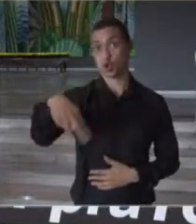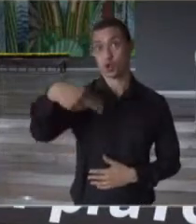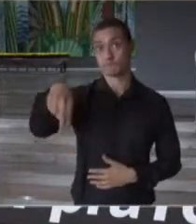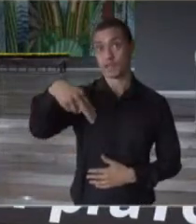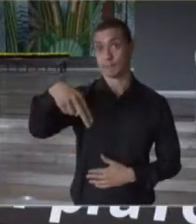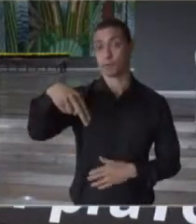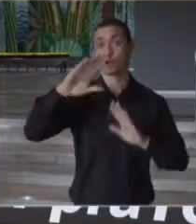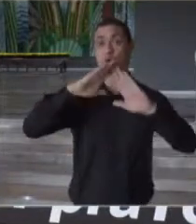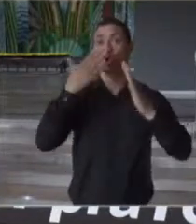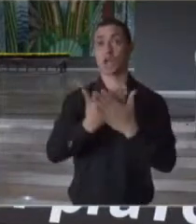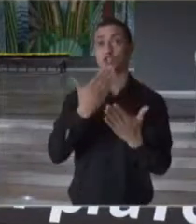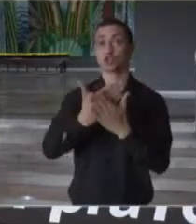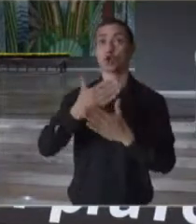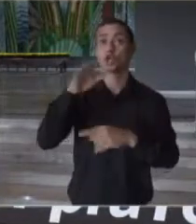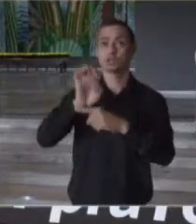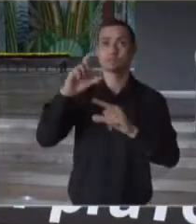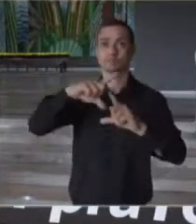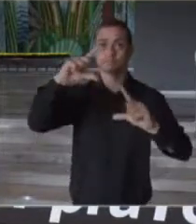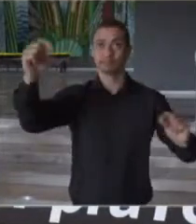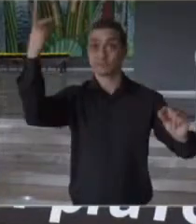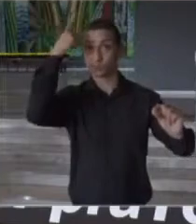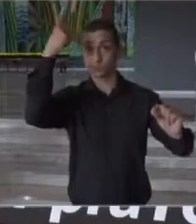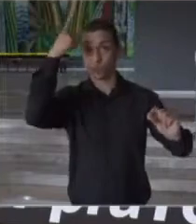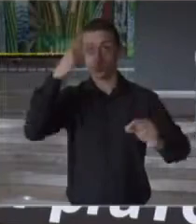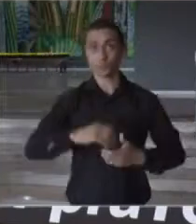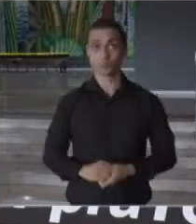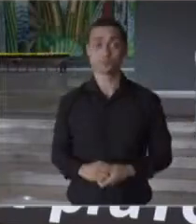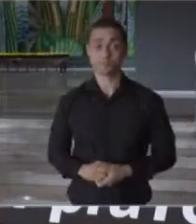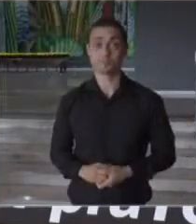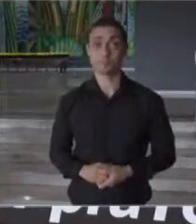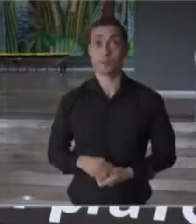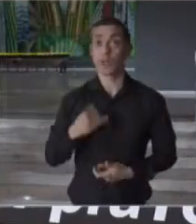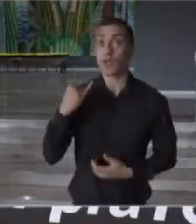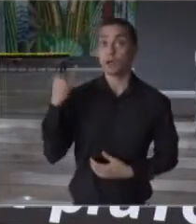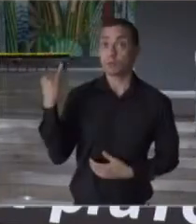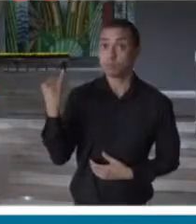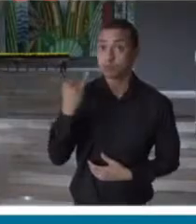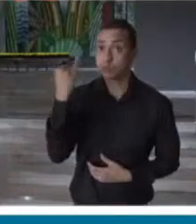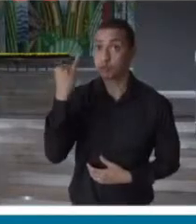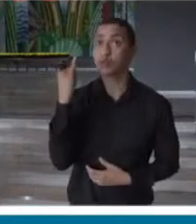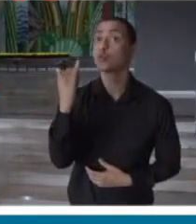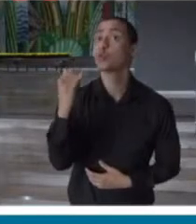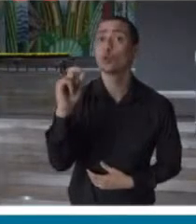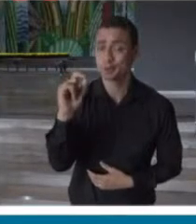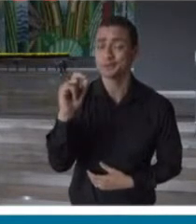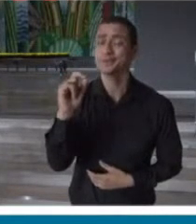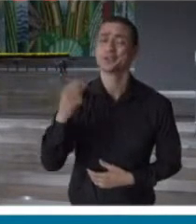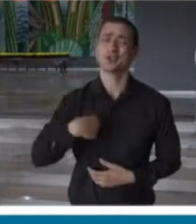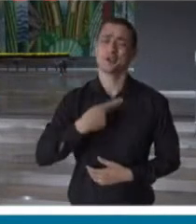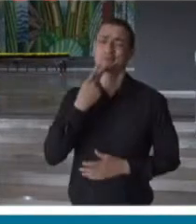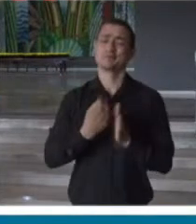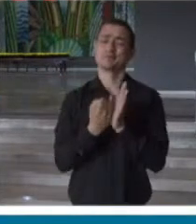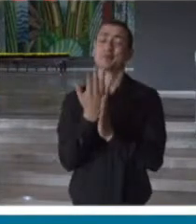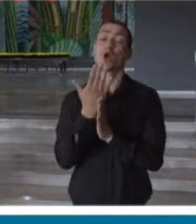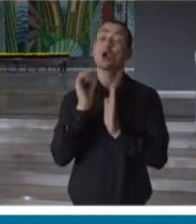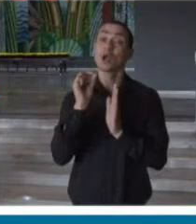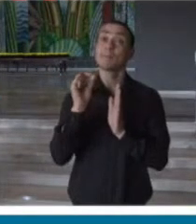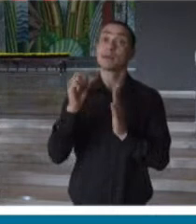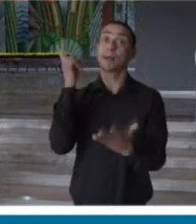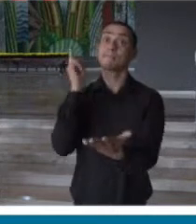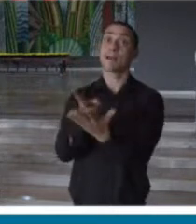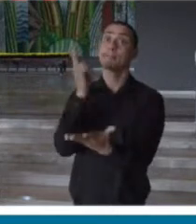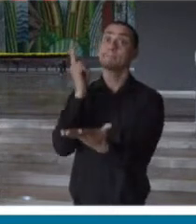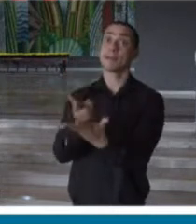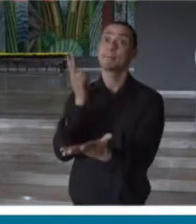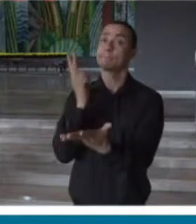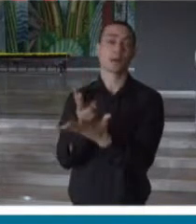nossas escolas aqui no estado. Pode passar? É importante também destacar que a gente está falando que a gente não está voltando da mesma maneira,